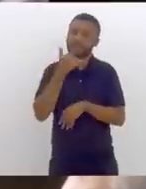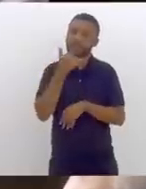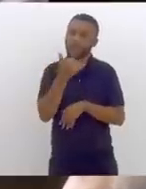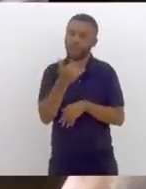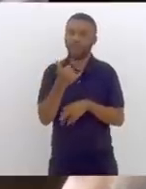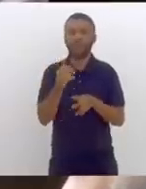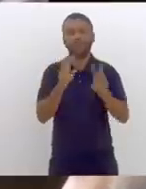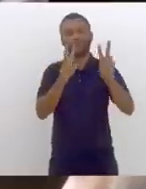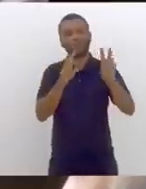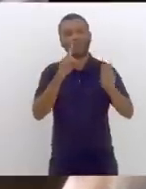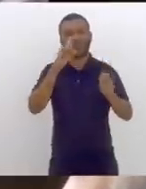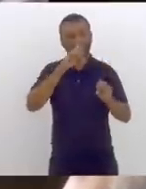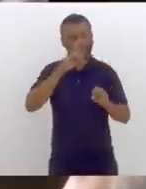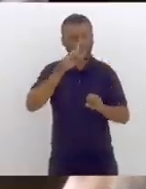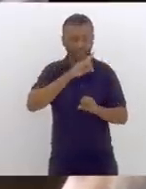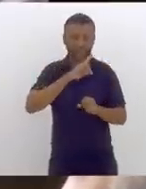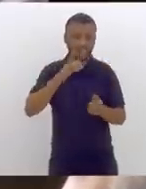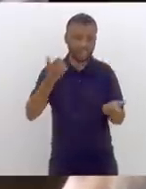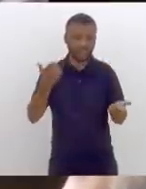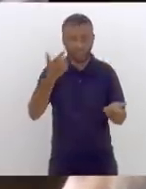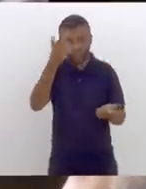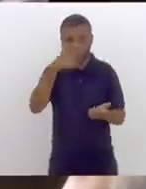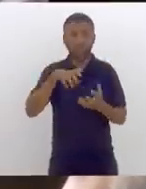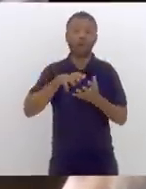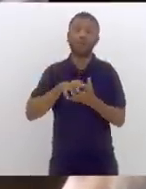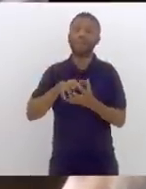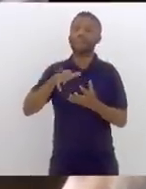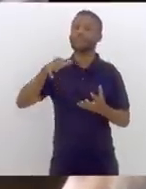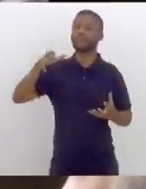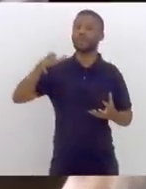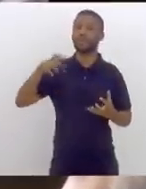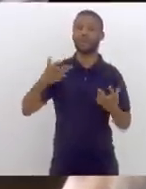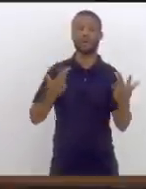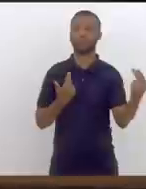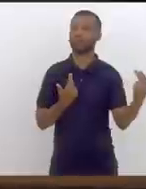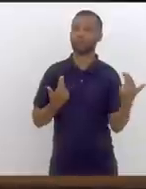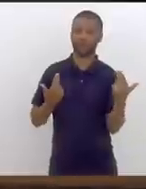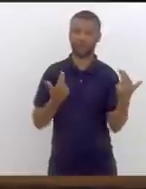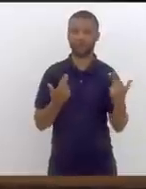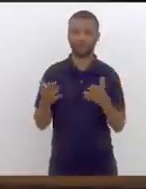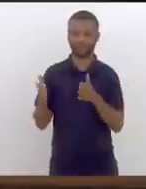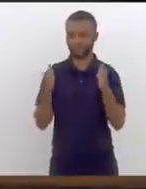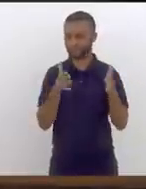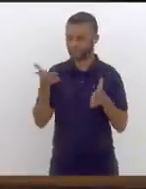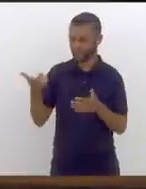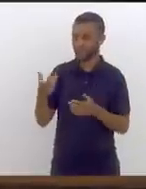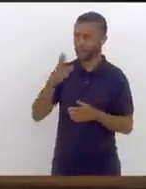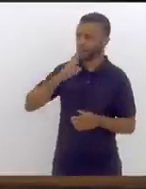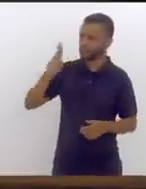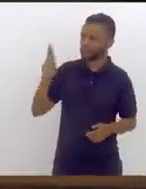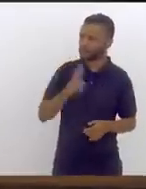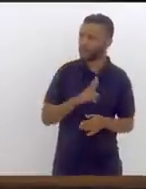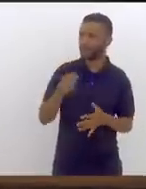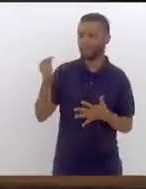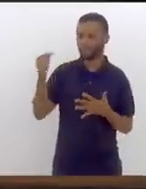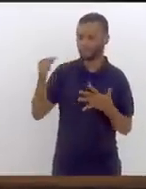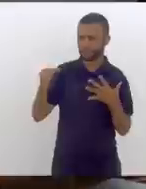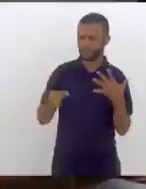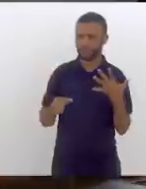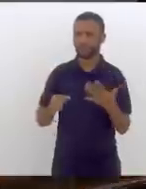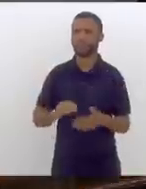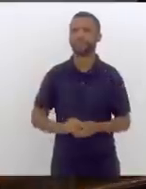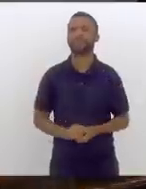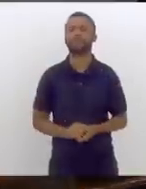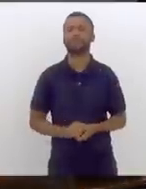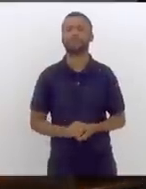essa garrafa aí mas você tá Eu sou veterana amigo também estou igual a você quer responder aí essa questão aí